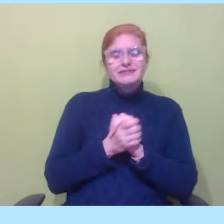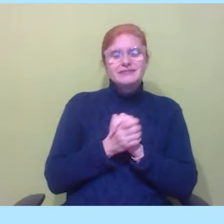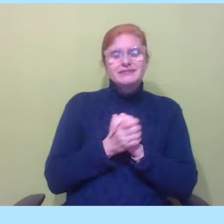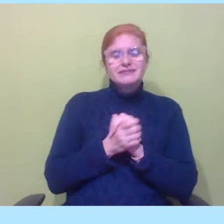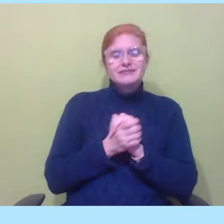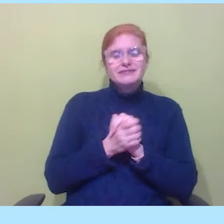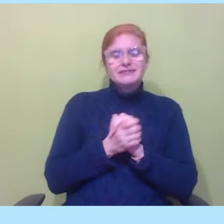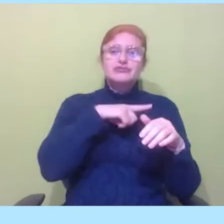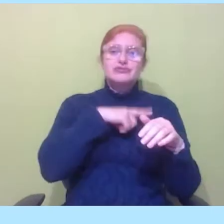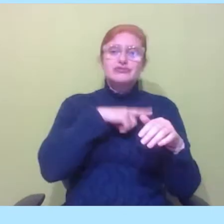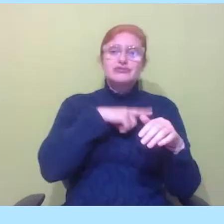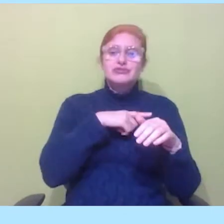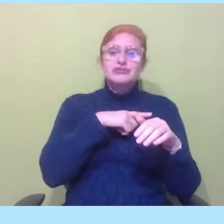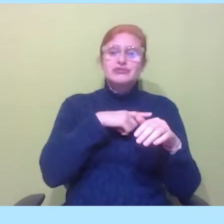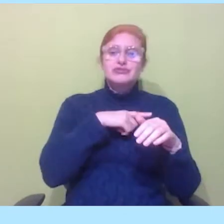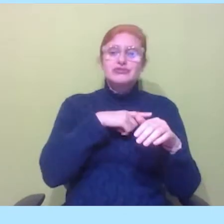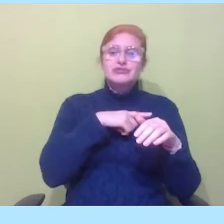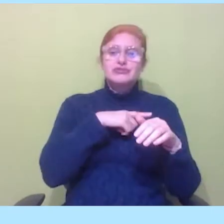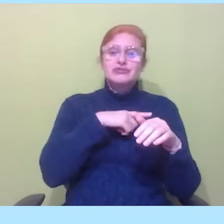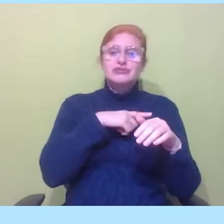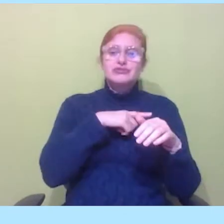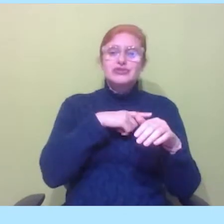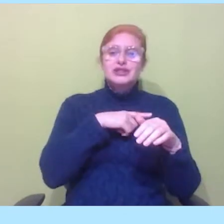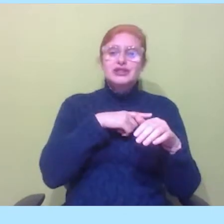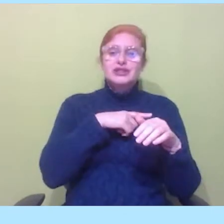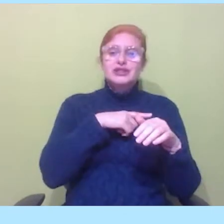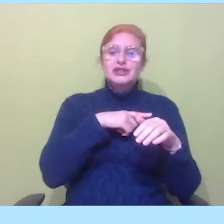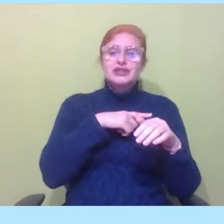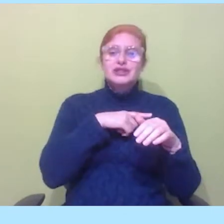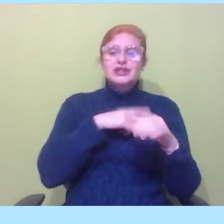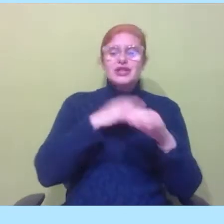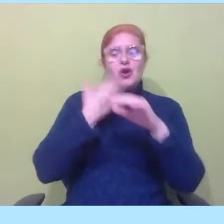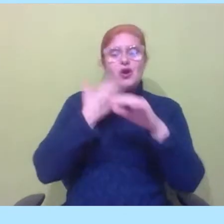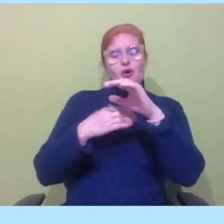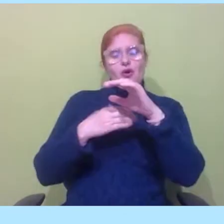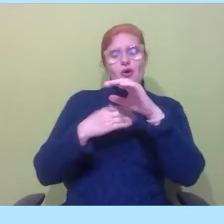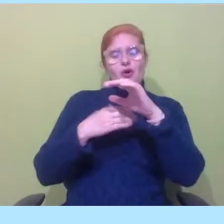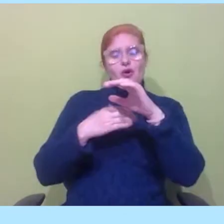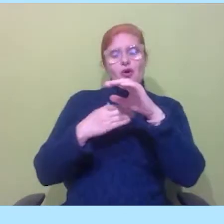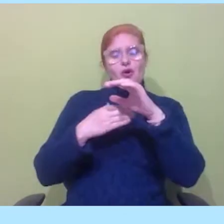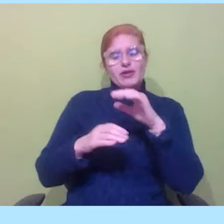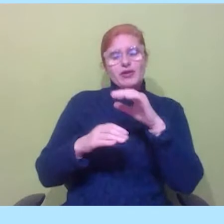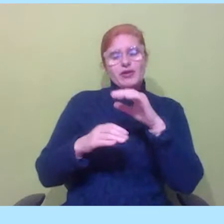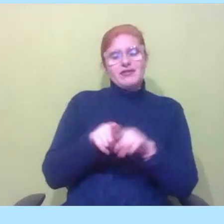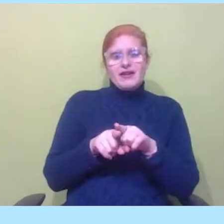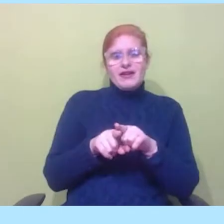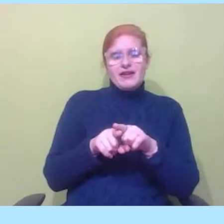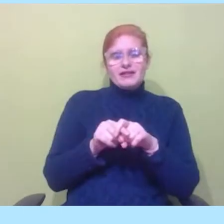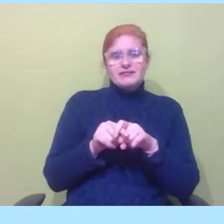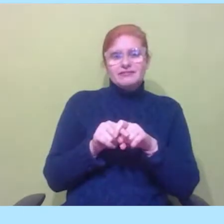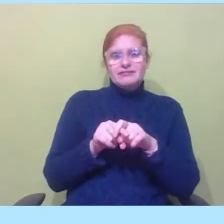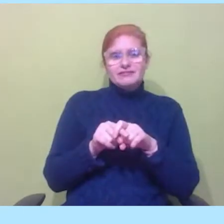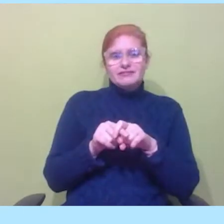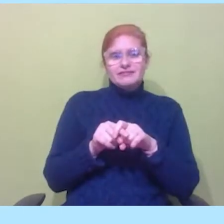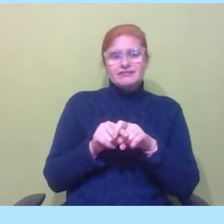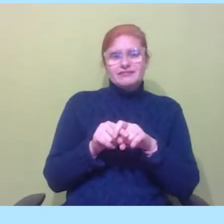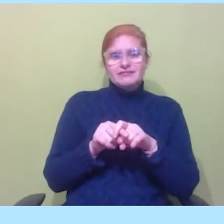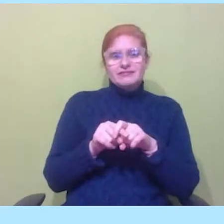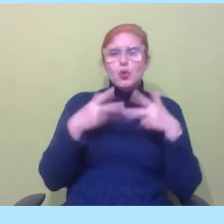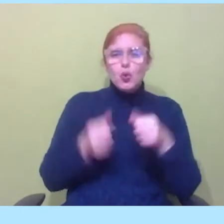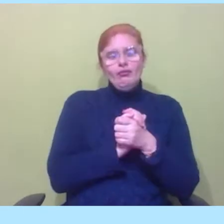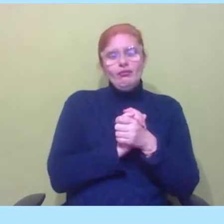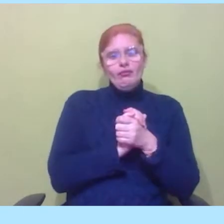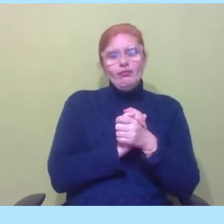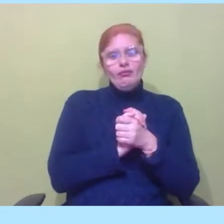sobre, né, toda a ideia que o programa de proteção de vítimas